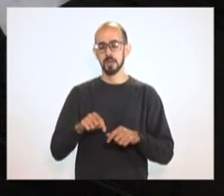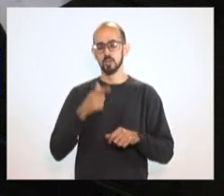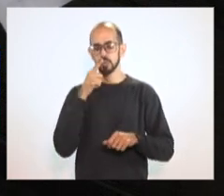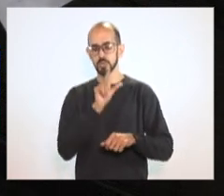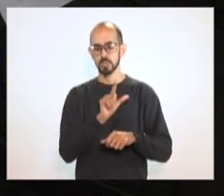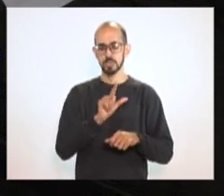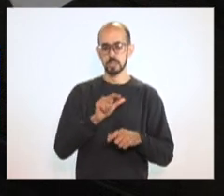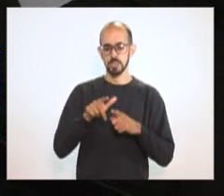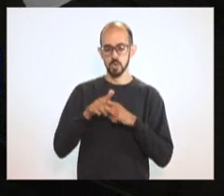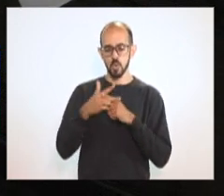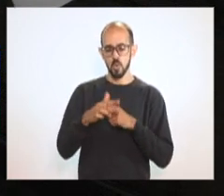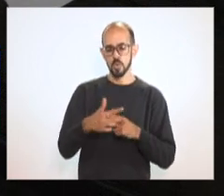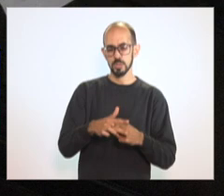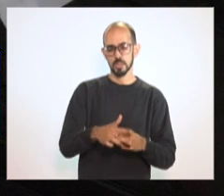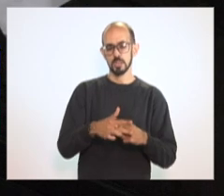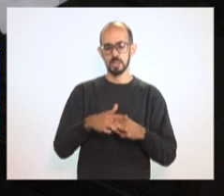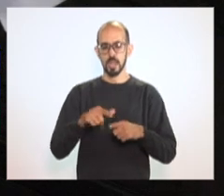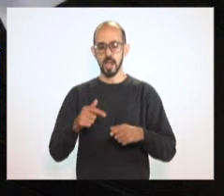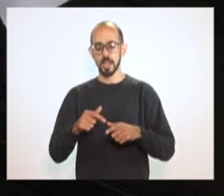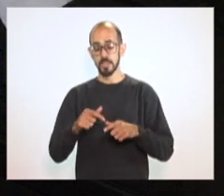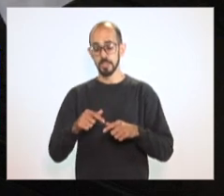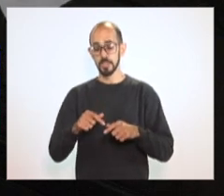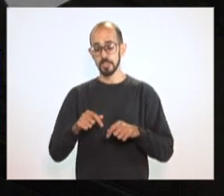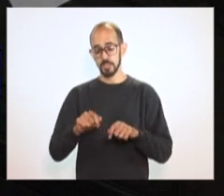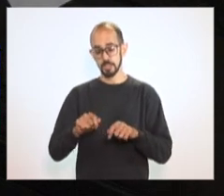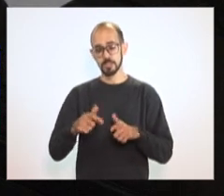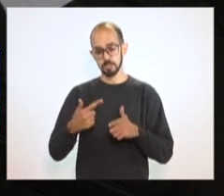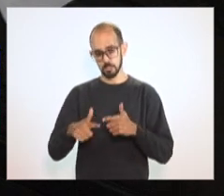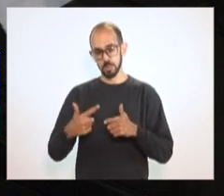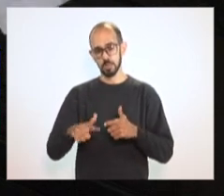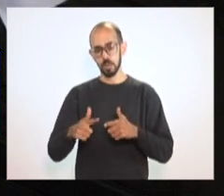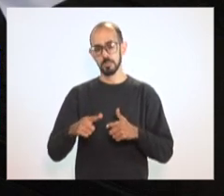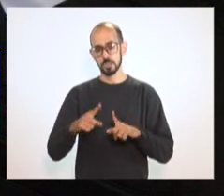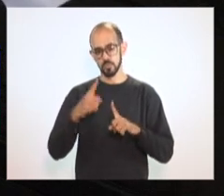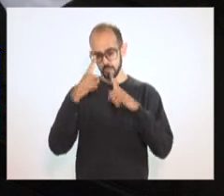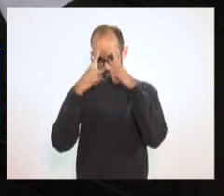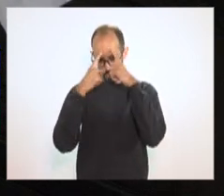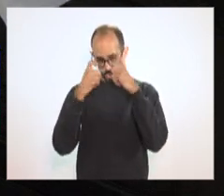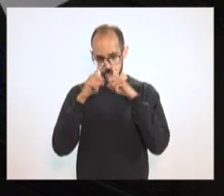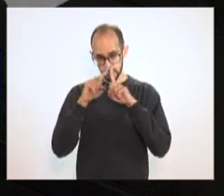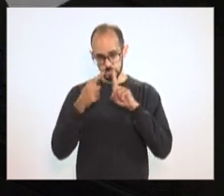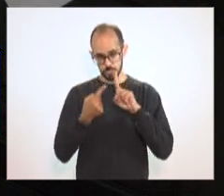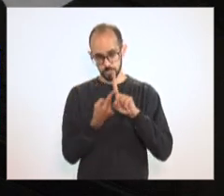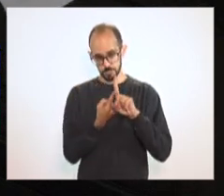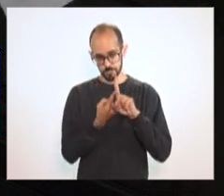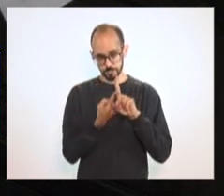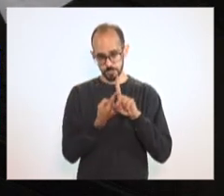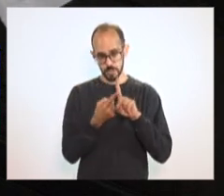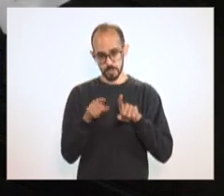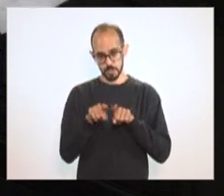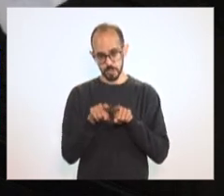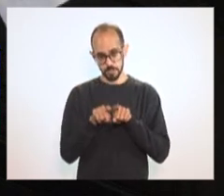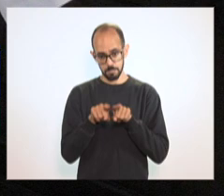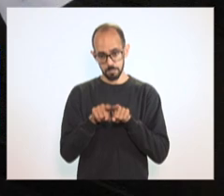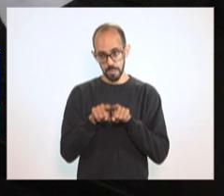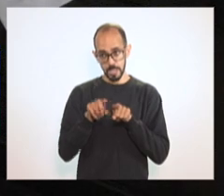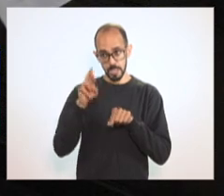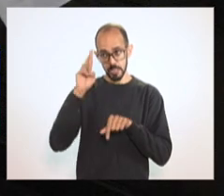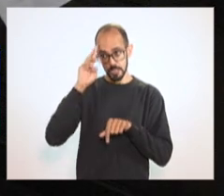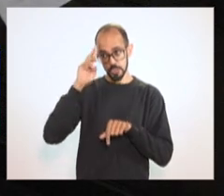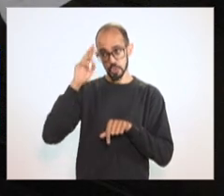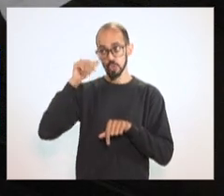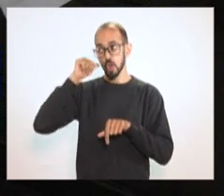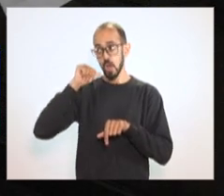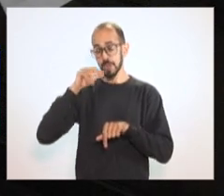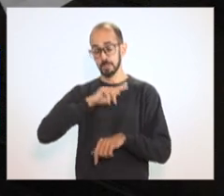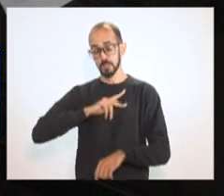um combate concreto à violência obstétrica para além disso senhora presidenta eu tinha comentado